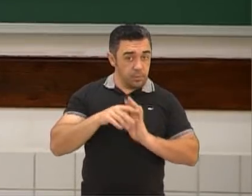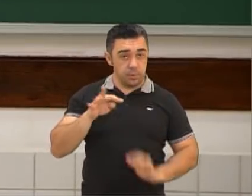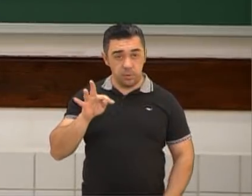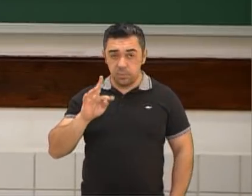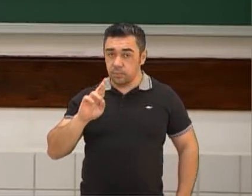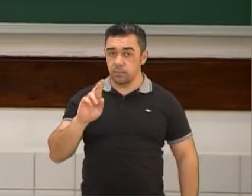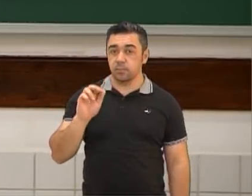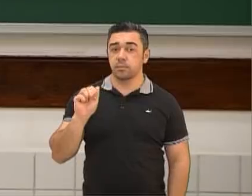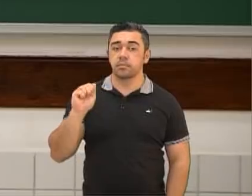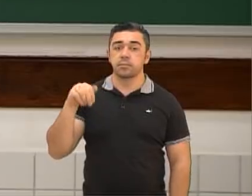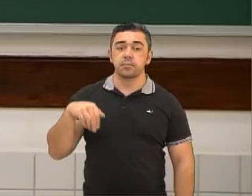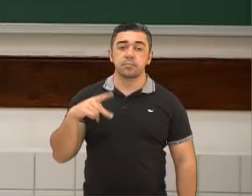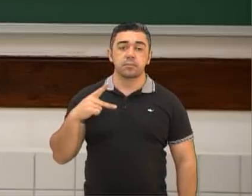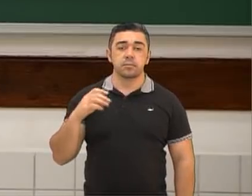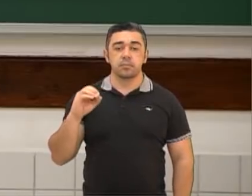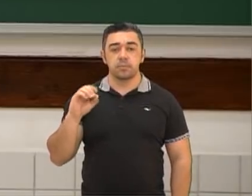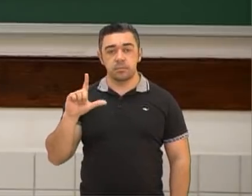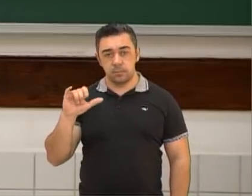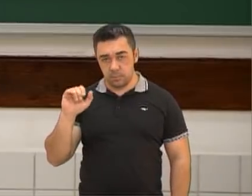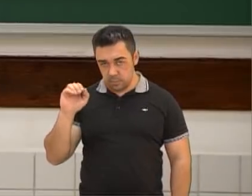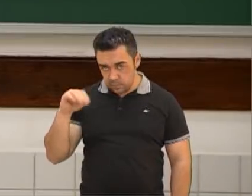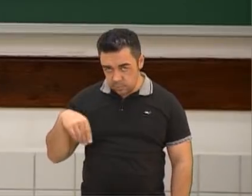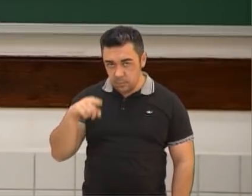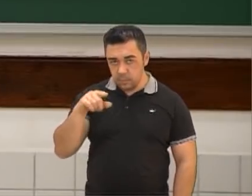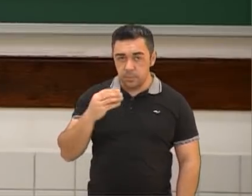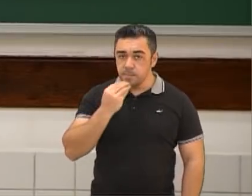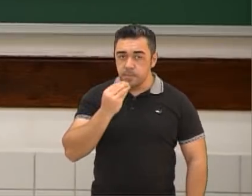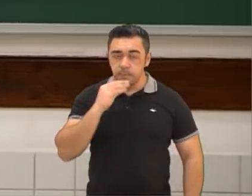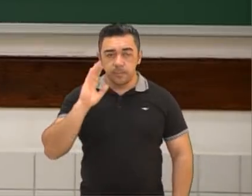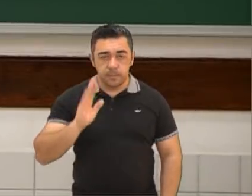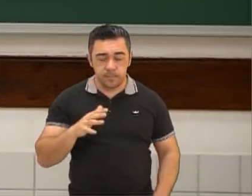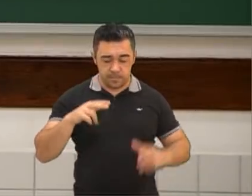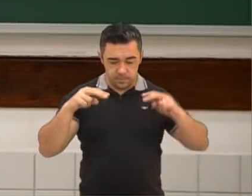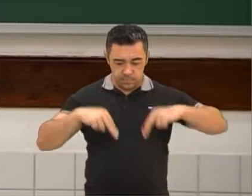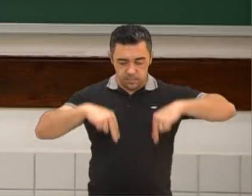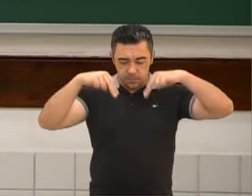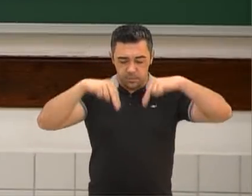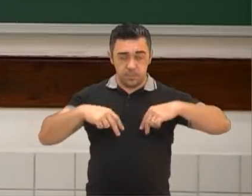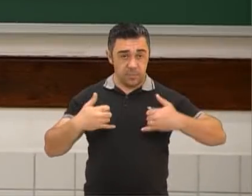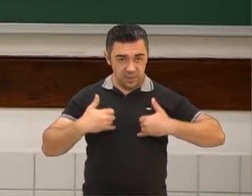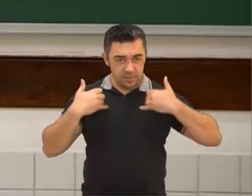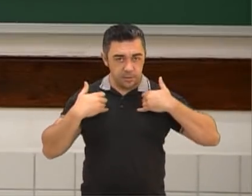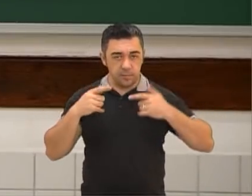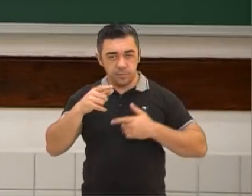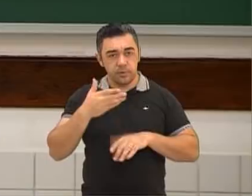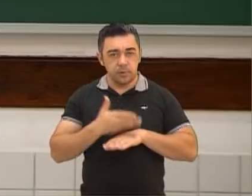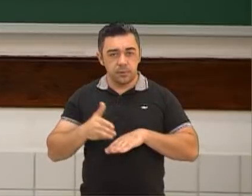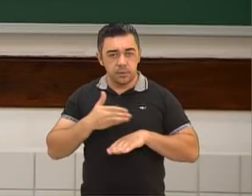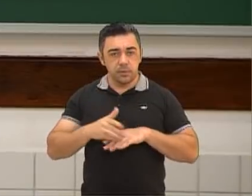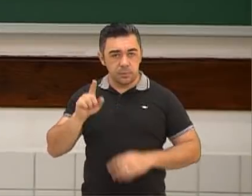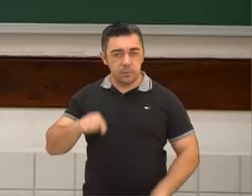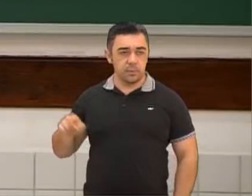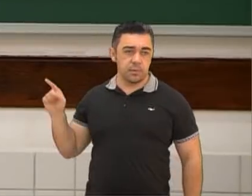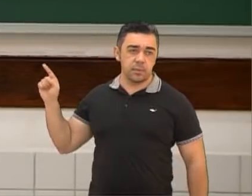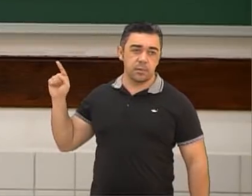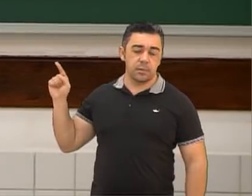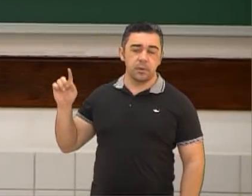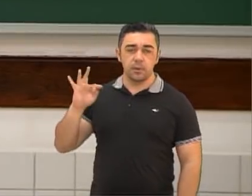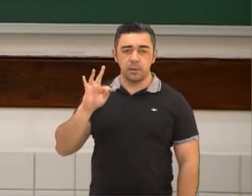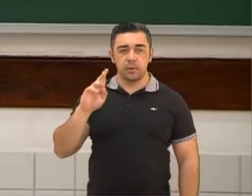já tentou fazer isso numa cama elástica dessas de aniversário, você está treinando trampolim, tá? Você está